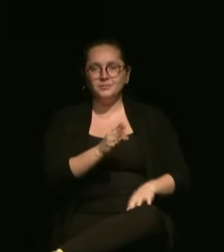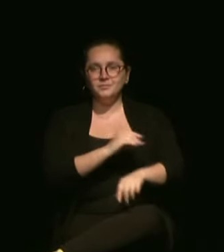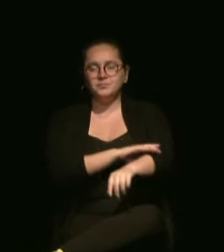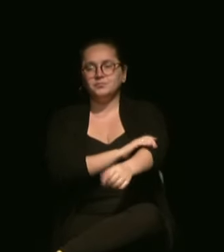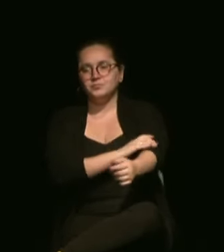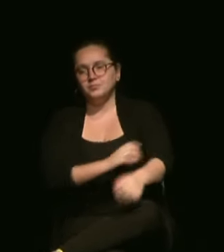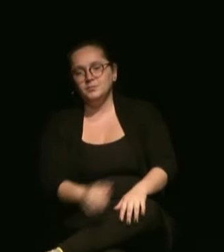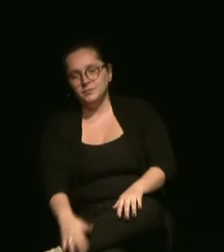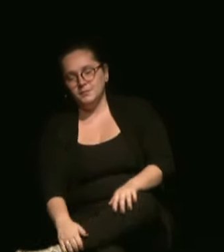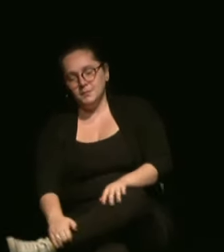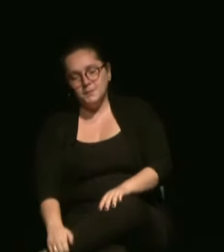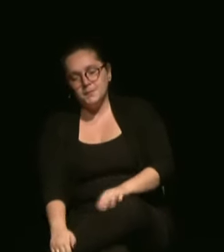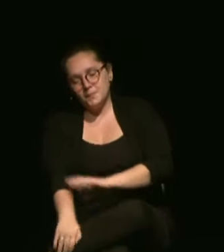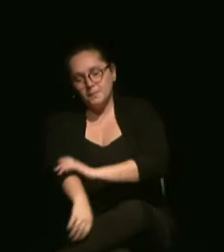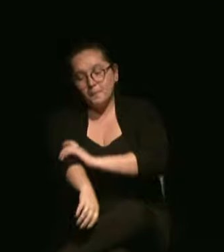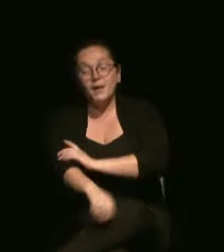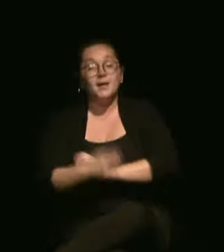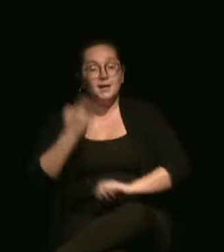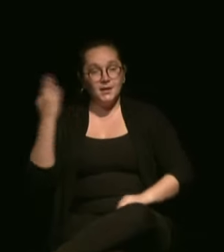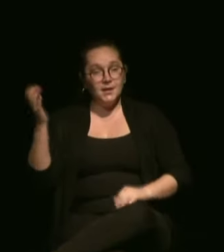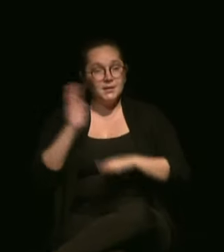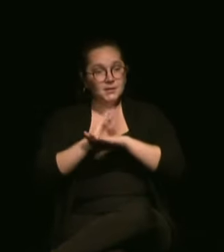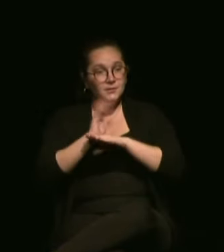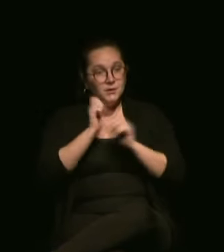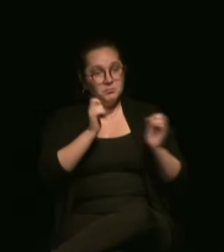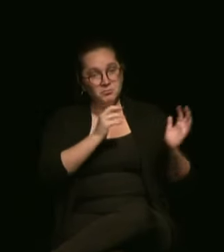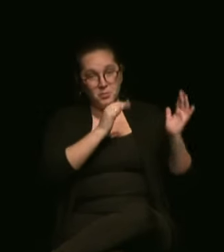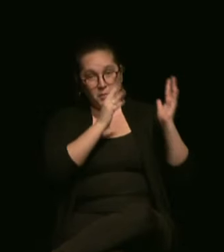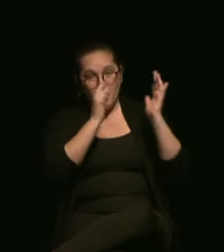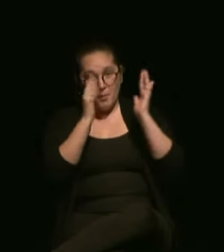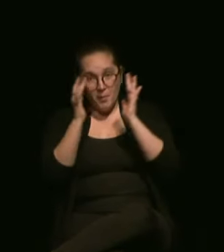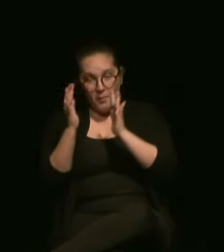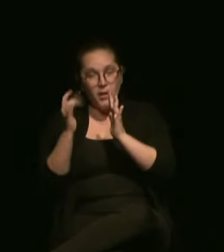E nessa sequência, eles não aparecem.